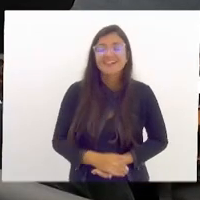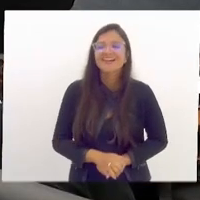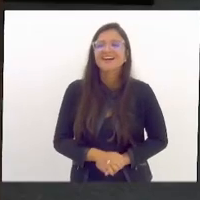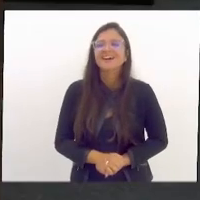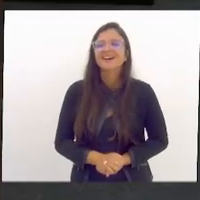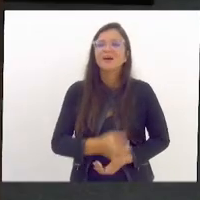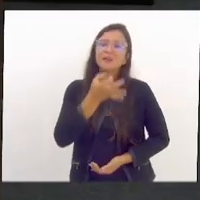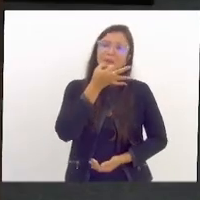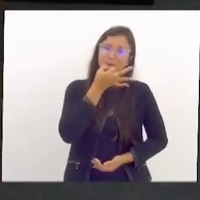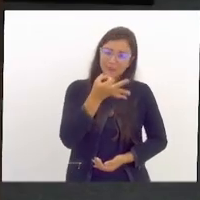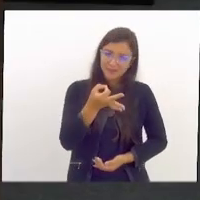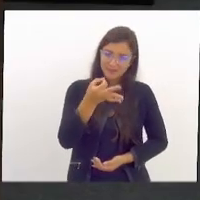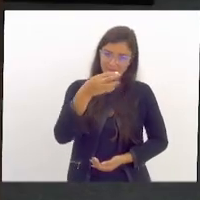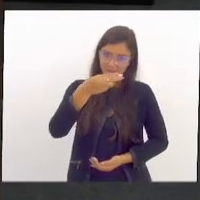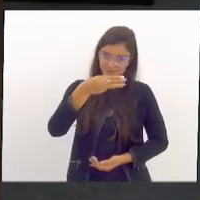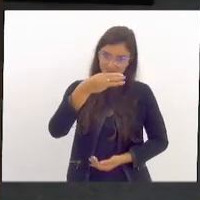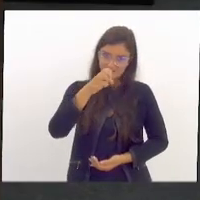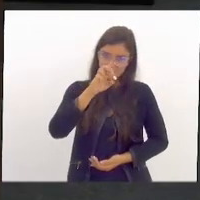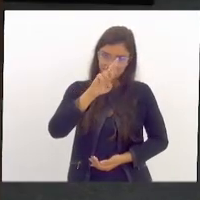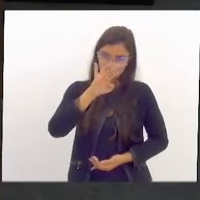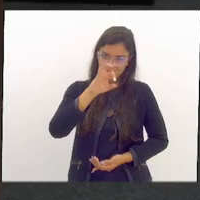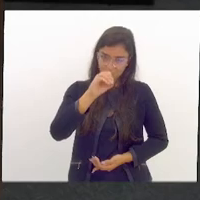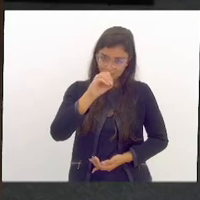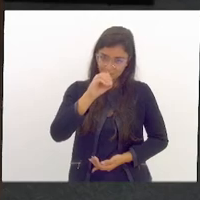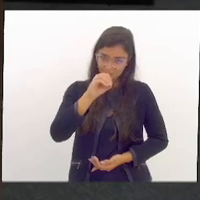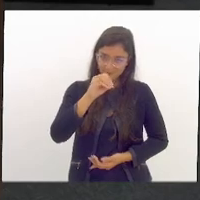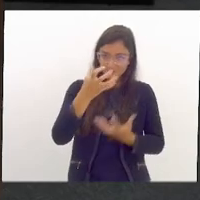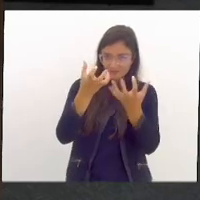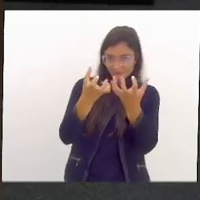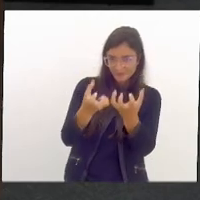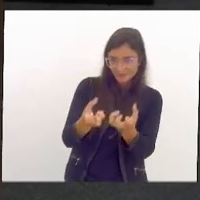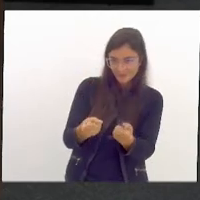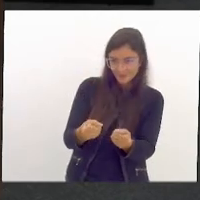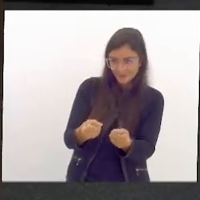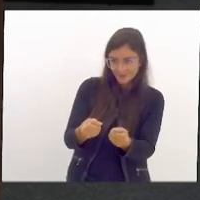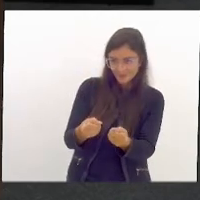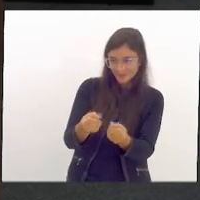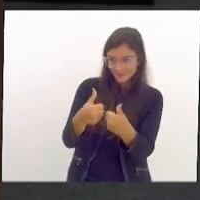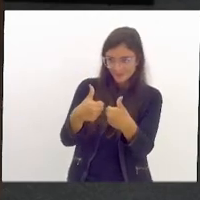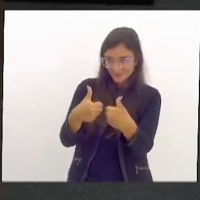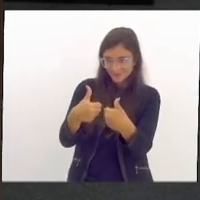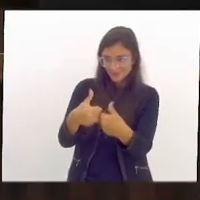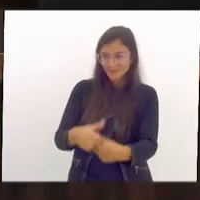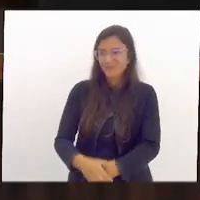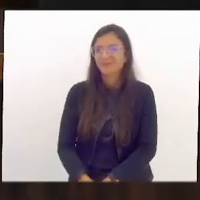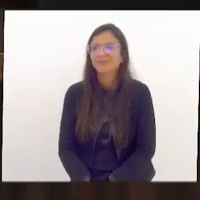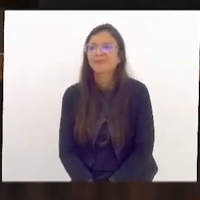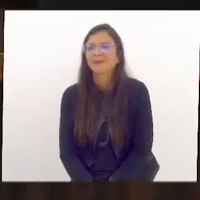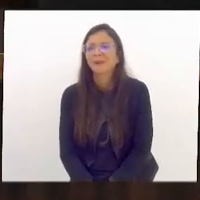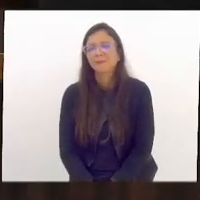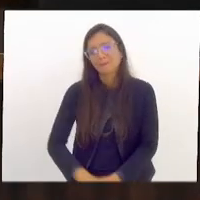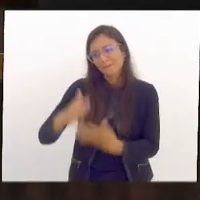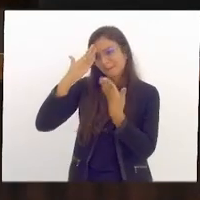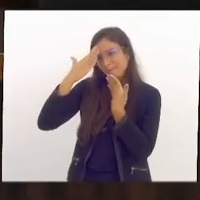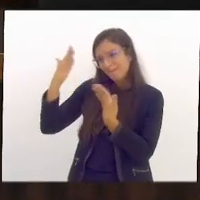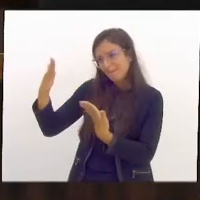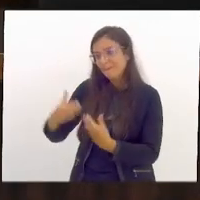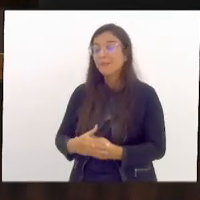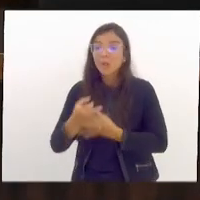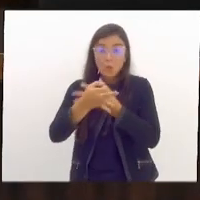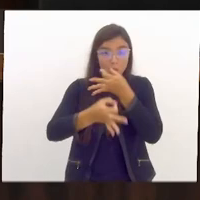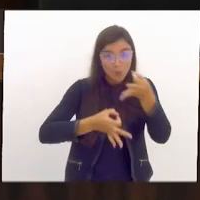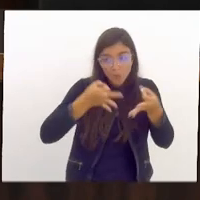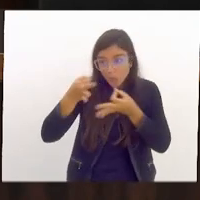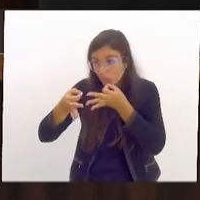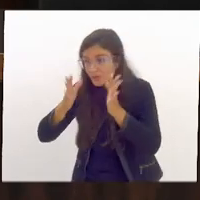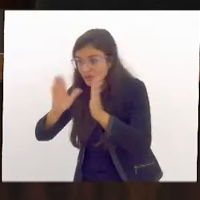Parecer no mérito favorável. Manda temperança, a gente votar favorável. Obrigada. Com os pareceres